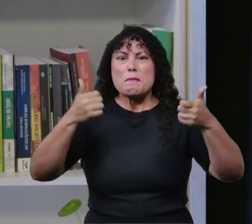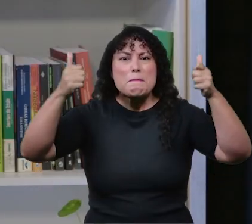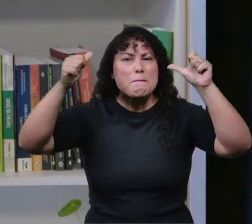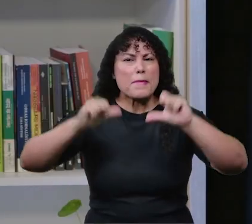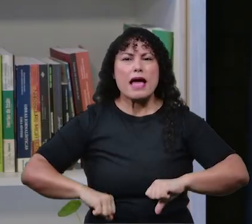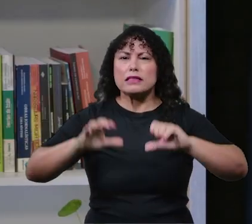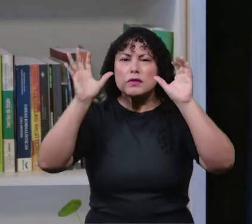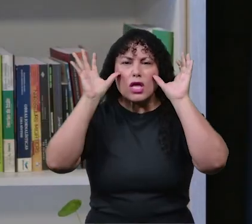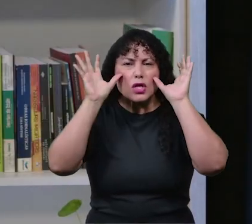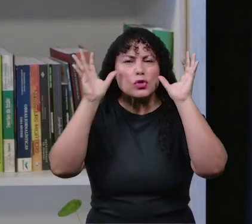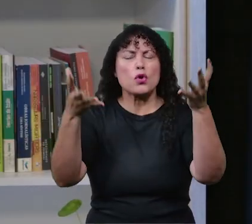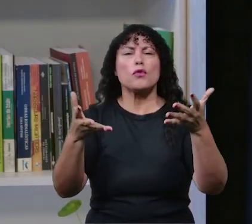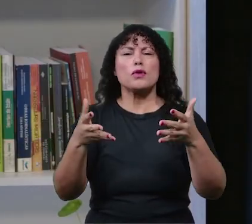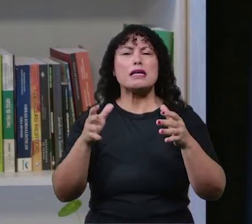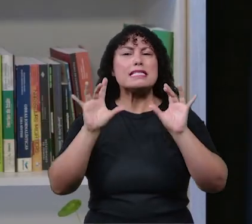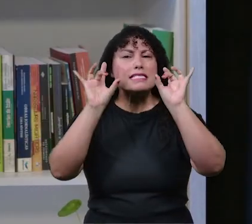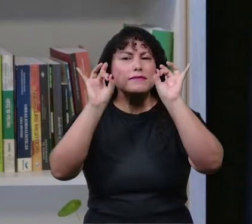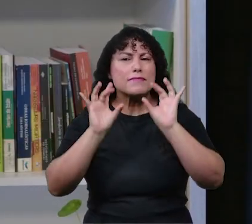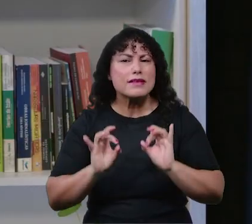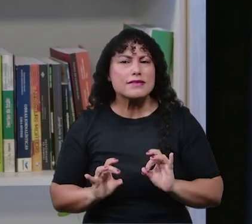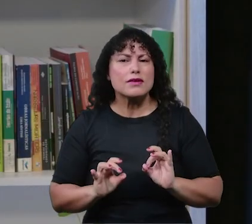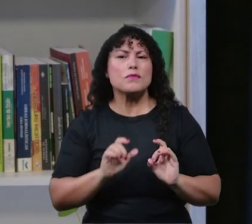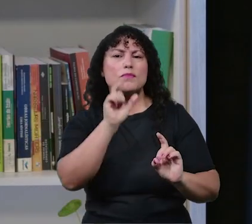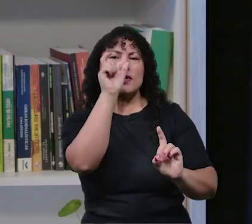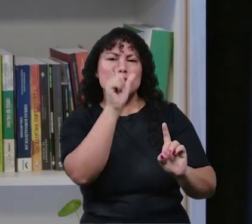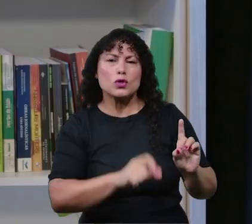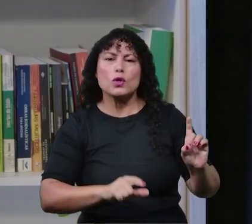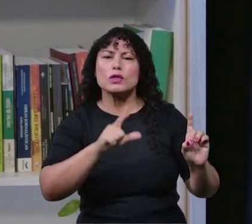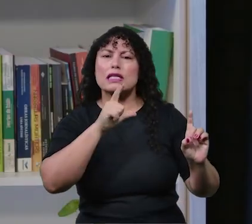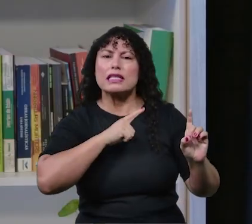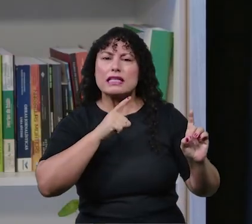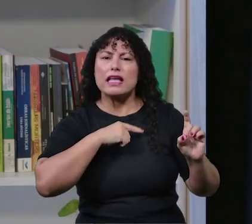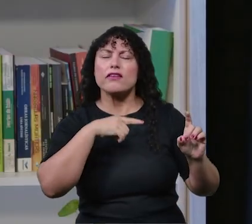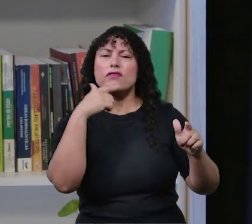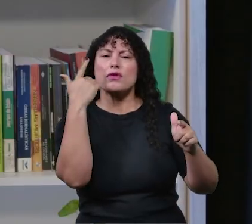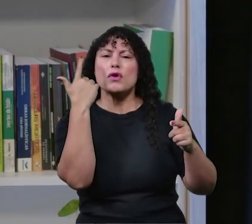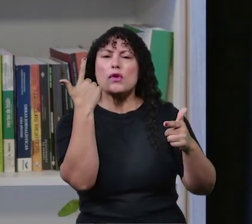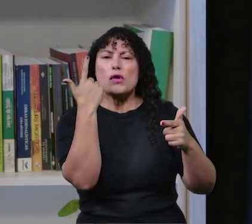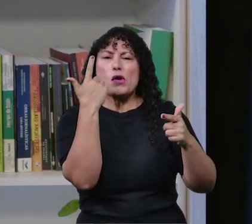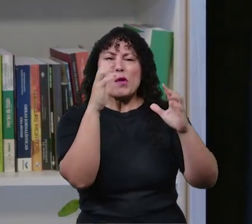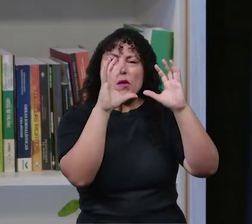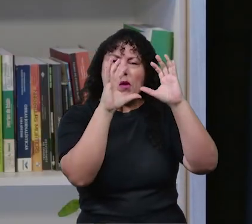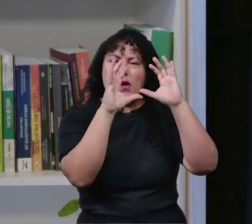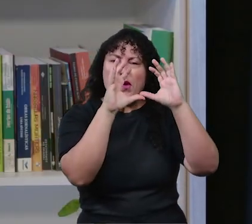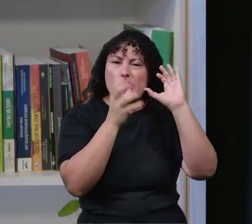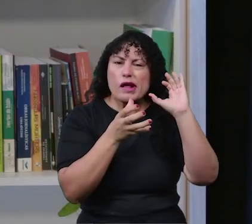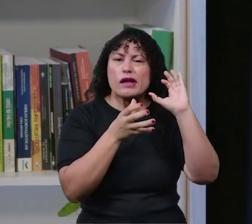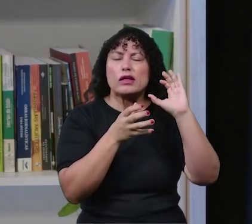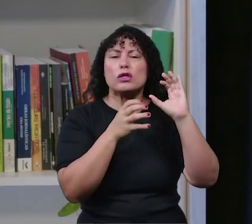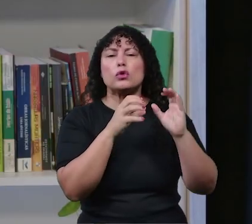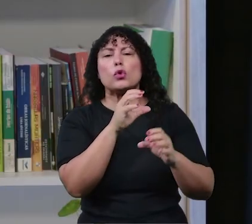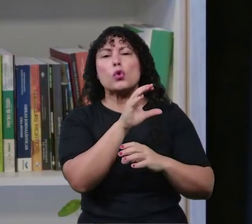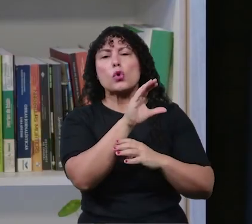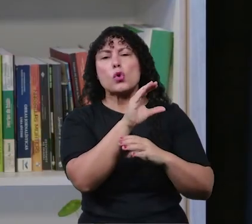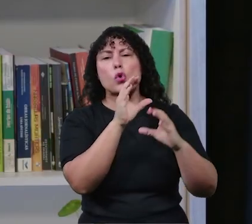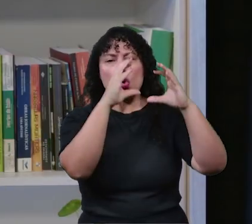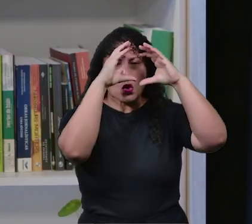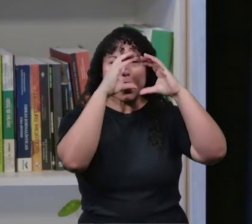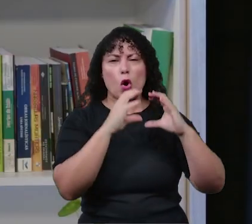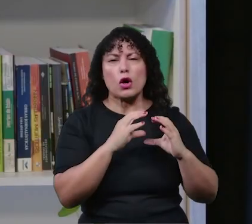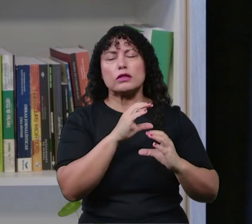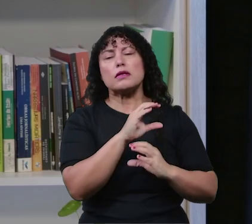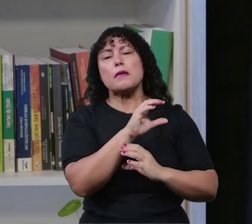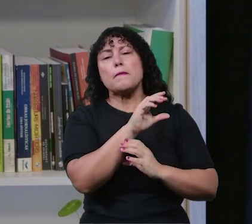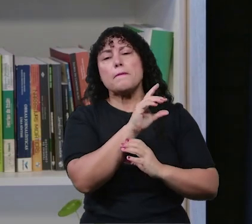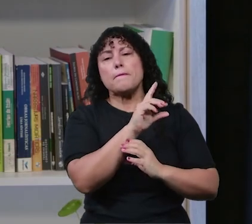tomar péssimas decisões, especialmente aqueles que tiveram a lesão no córtex ventromedial, né,